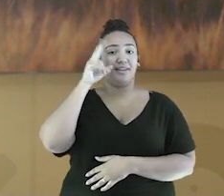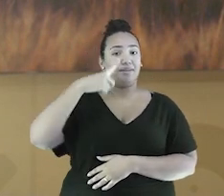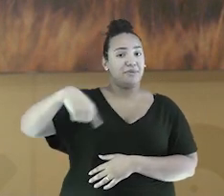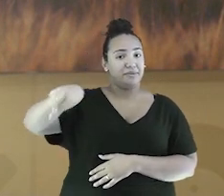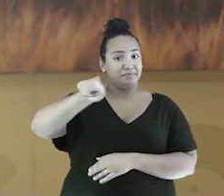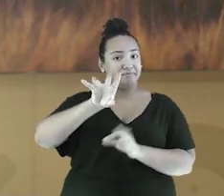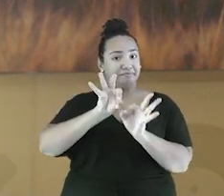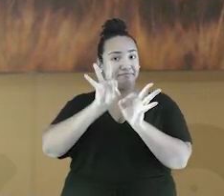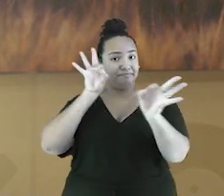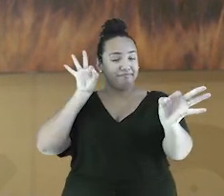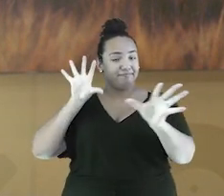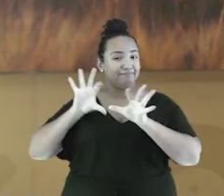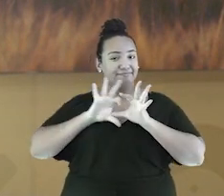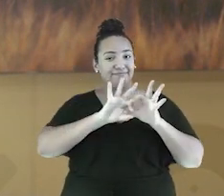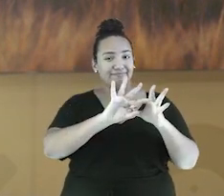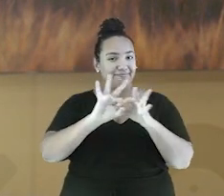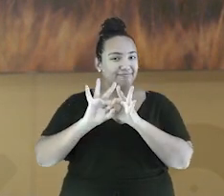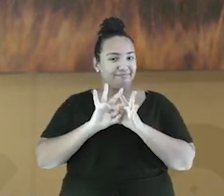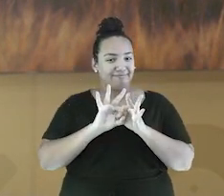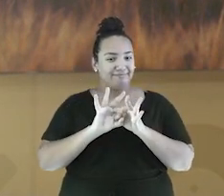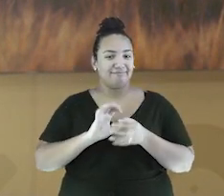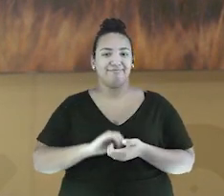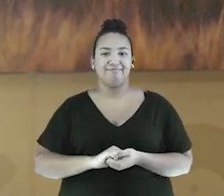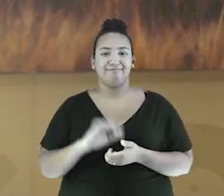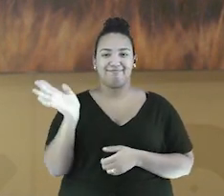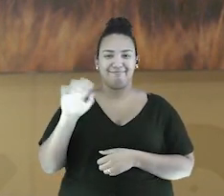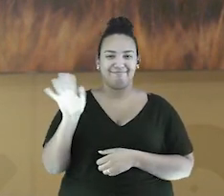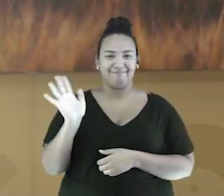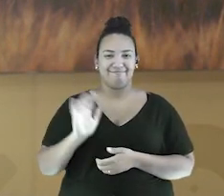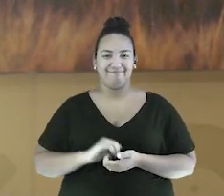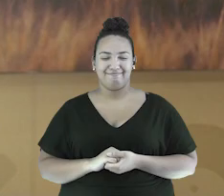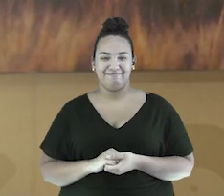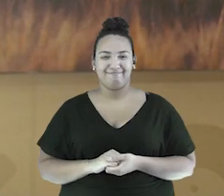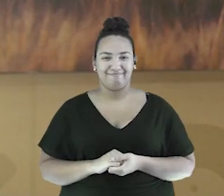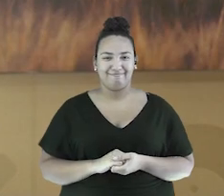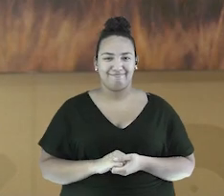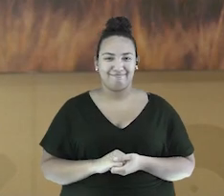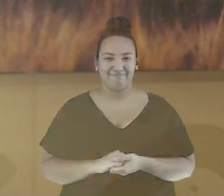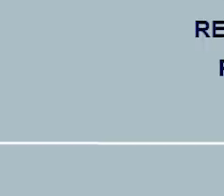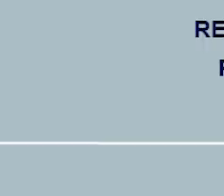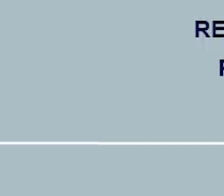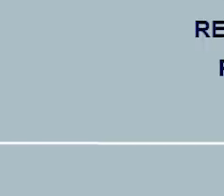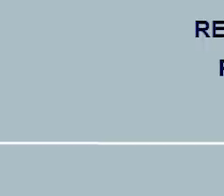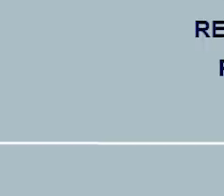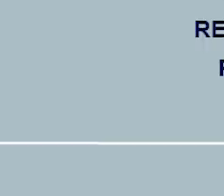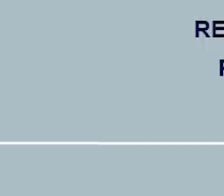não se esqueçam, mesmo distantes, estamos juntos. Tchau, gente!